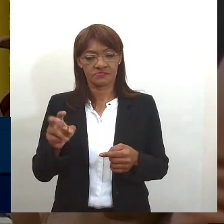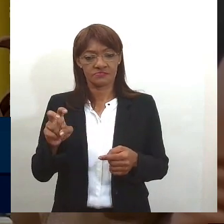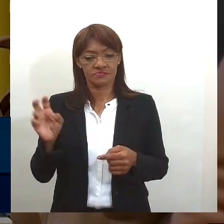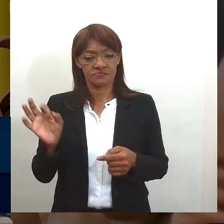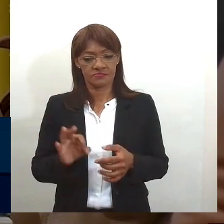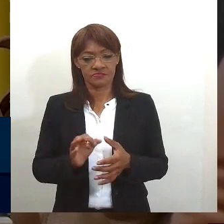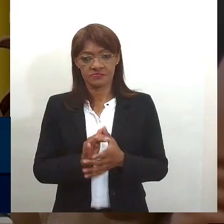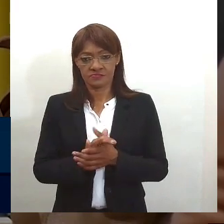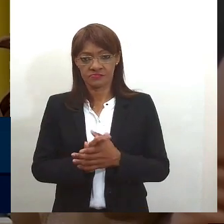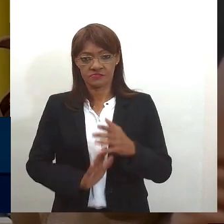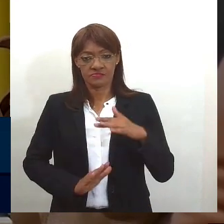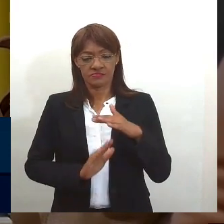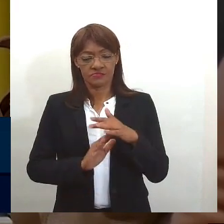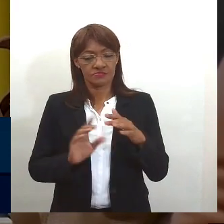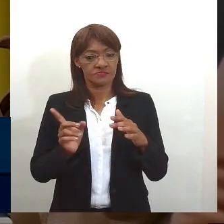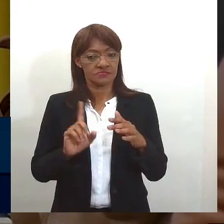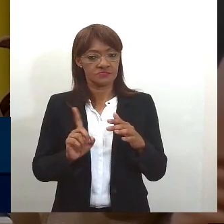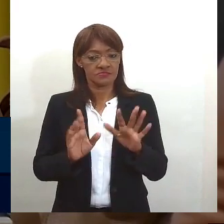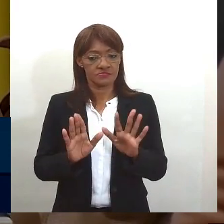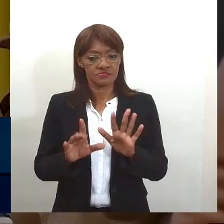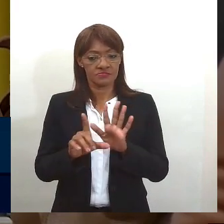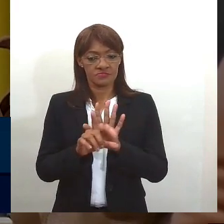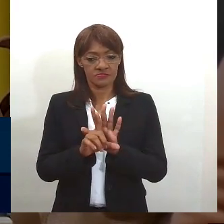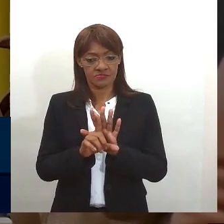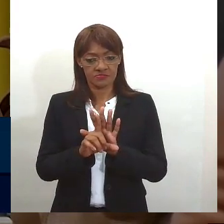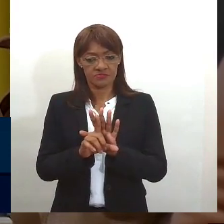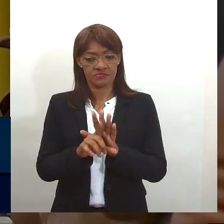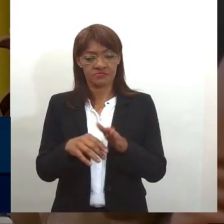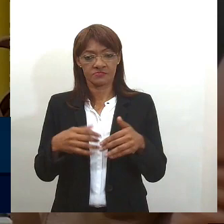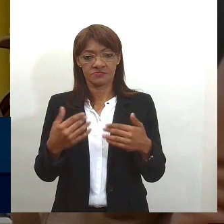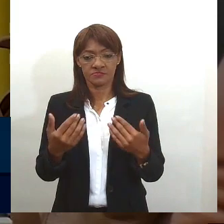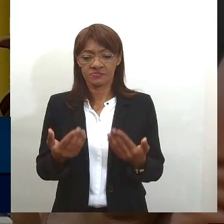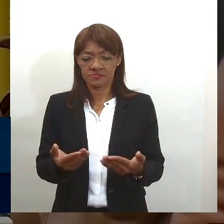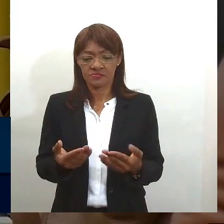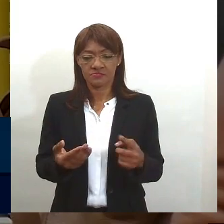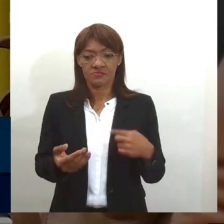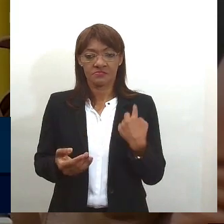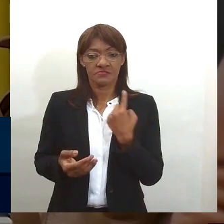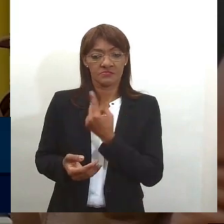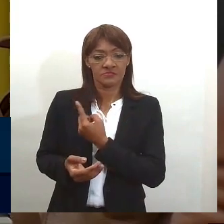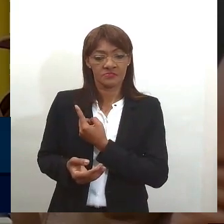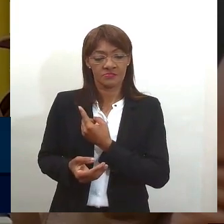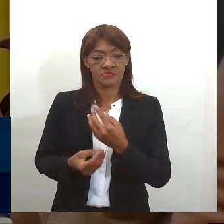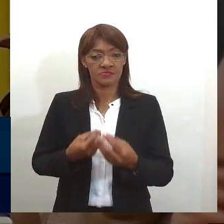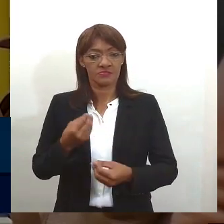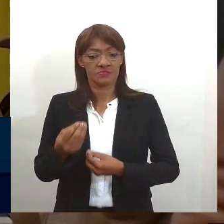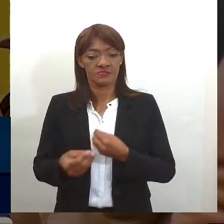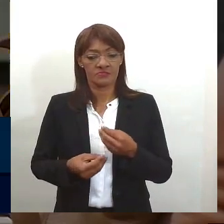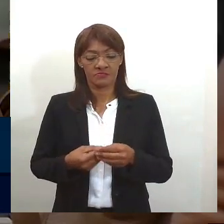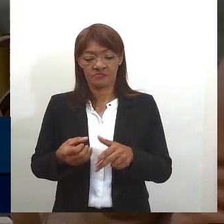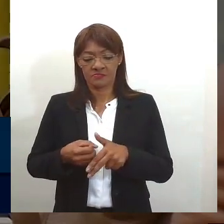Fiscal. É o quanto a gente gastou de pessoal em cargos no total de despesa.